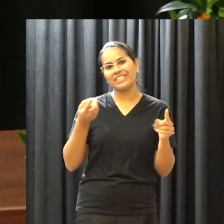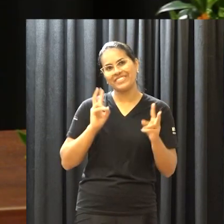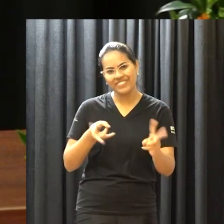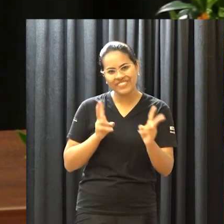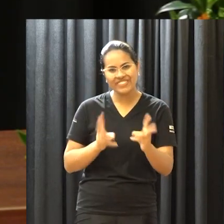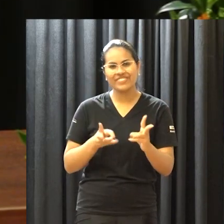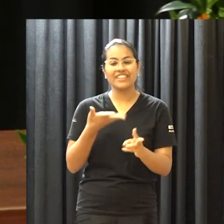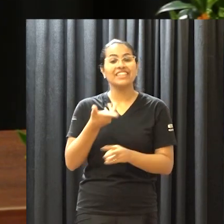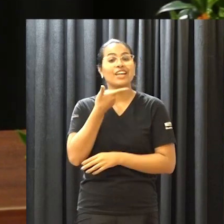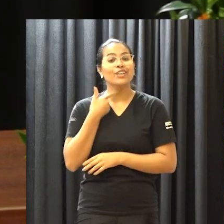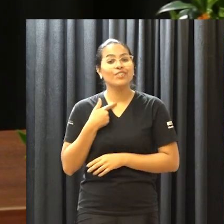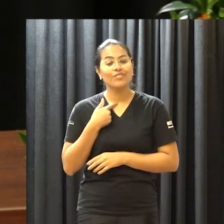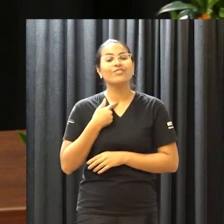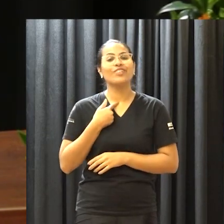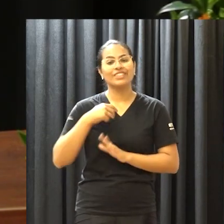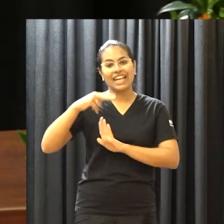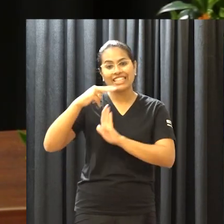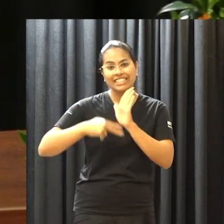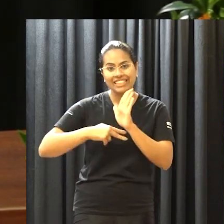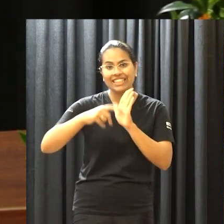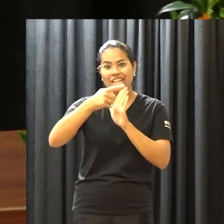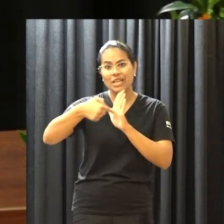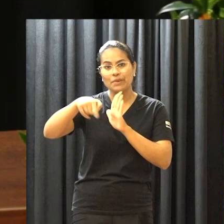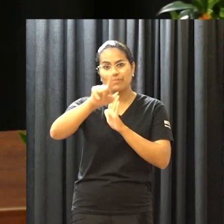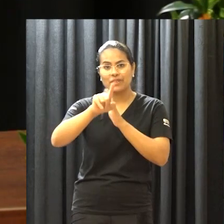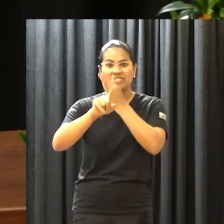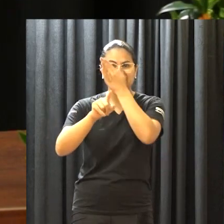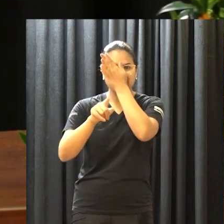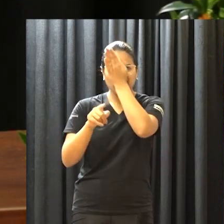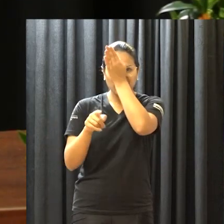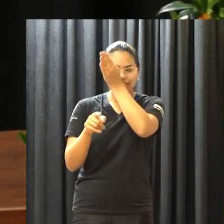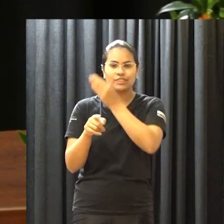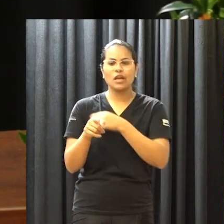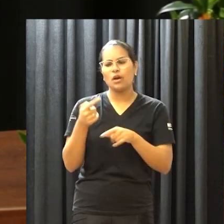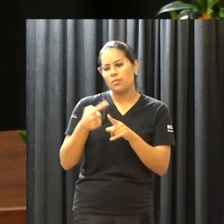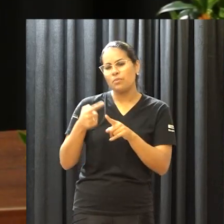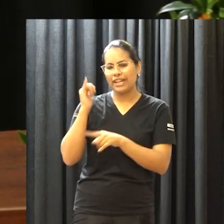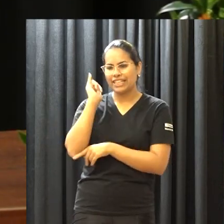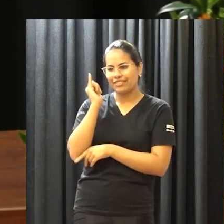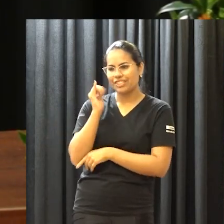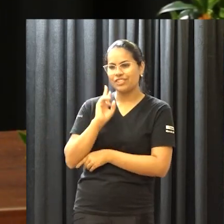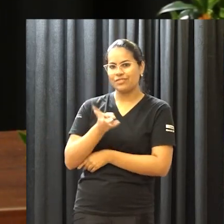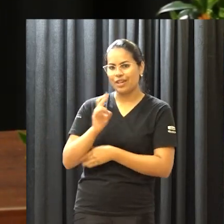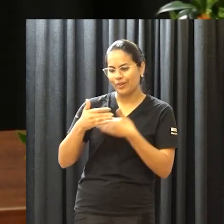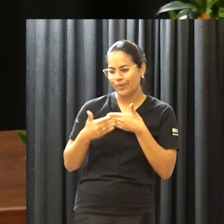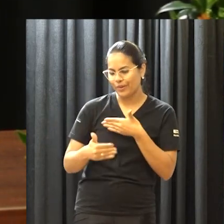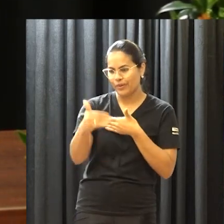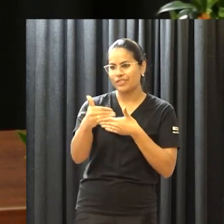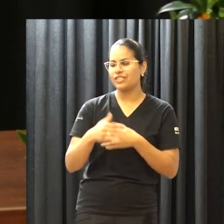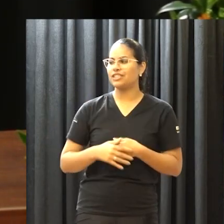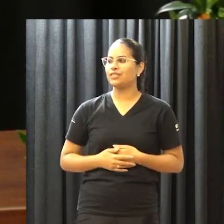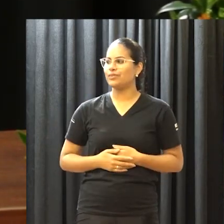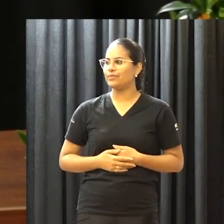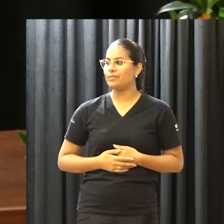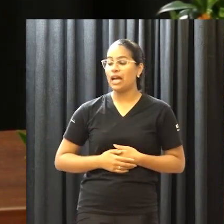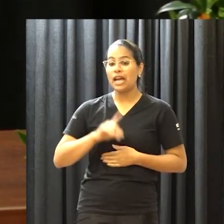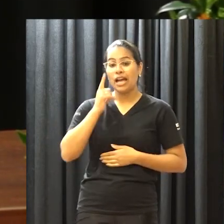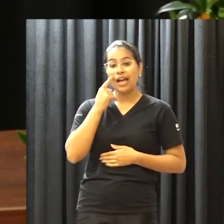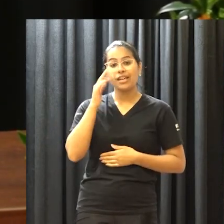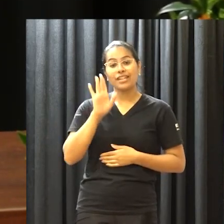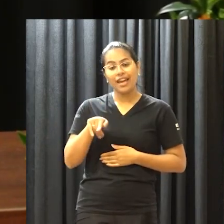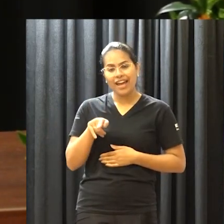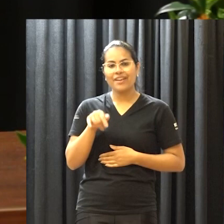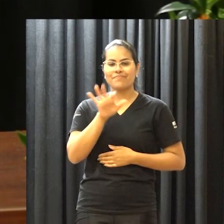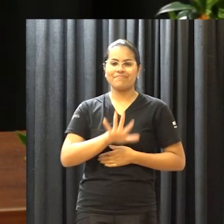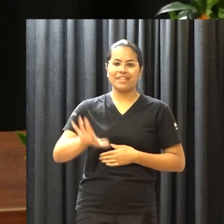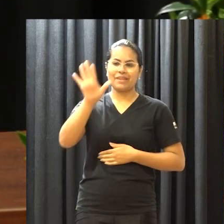para vocês o que a gente colocou como pós-face, então as narrativas vão seguindo. Esses são os objetos que a Maria escolheu para continuar fazendo